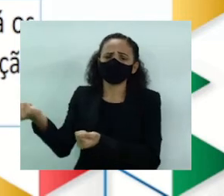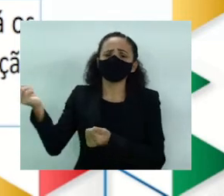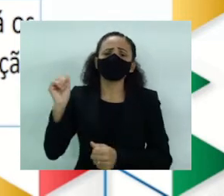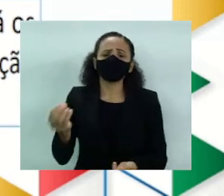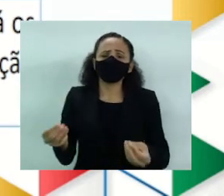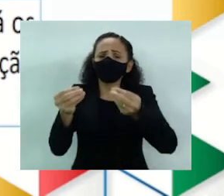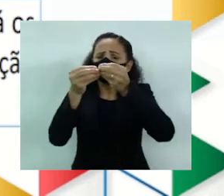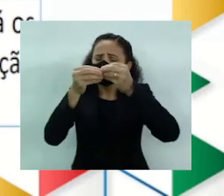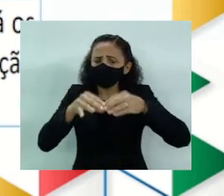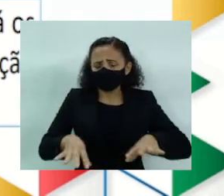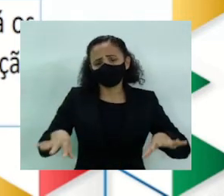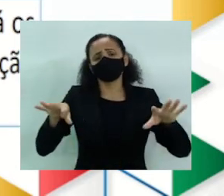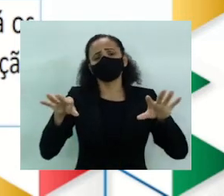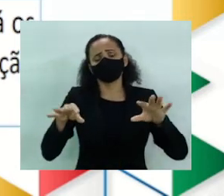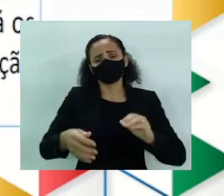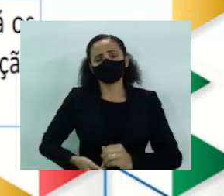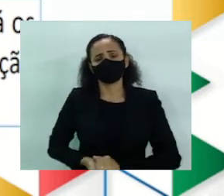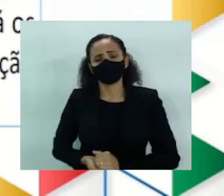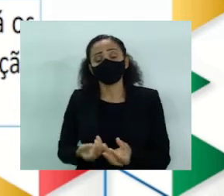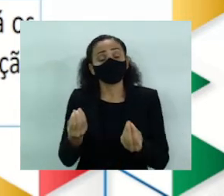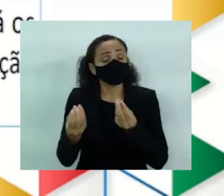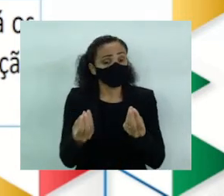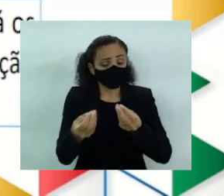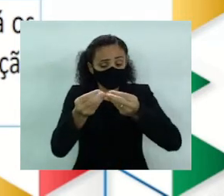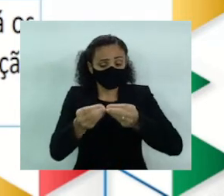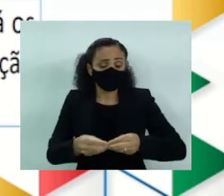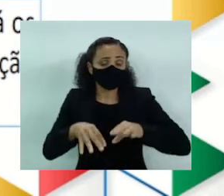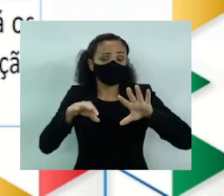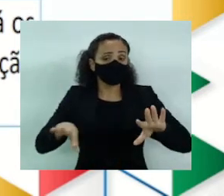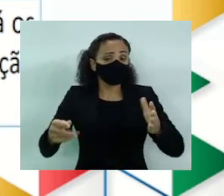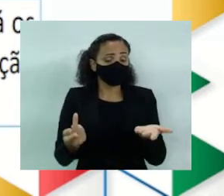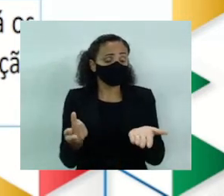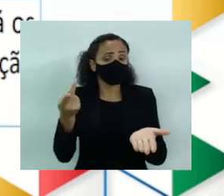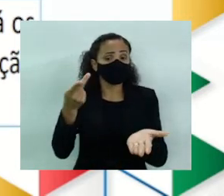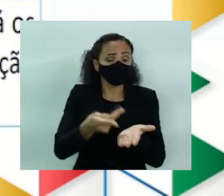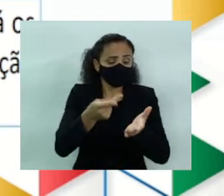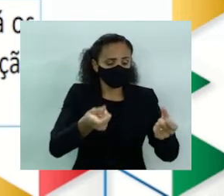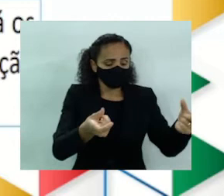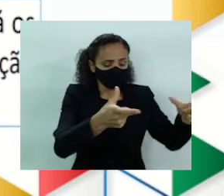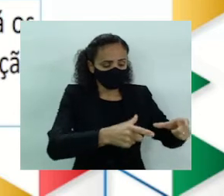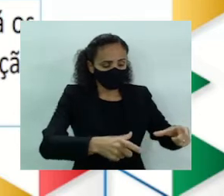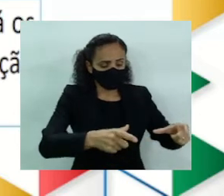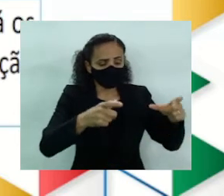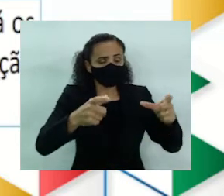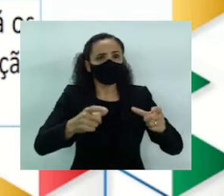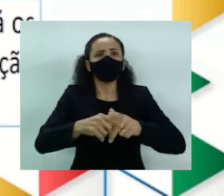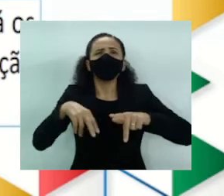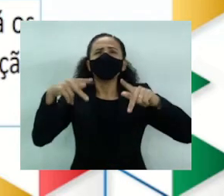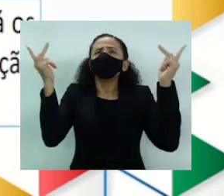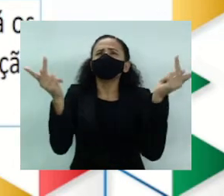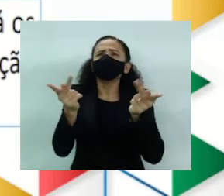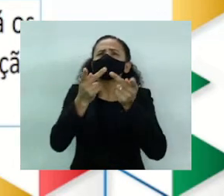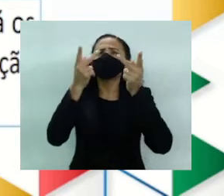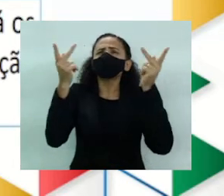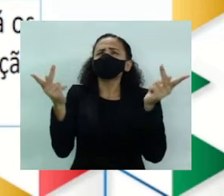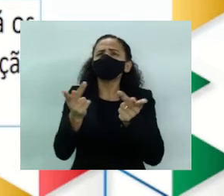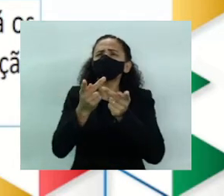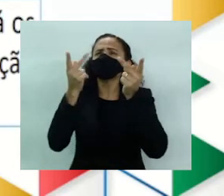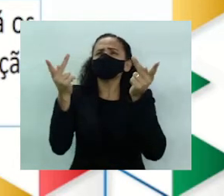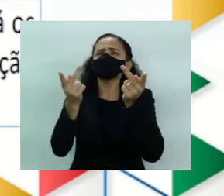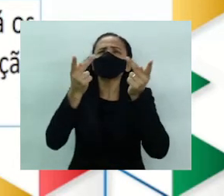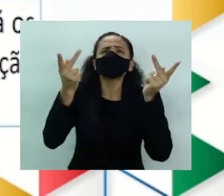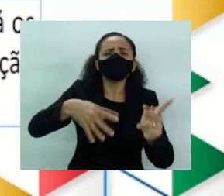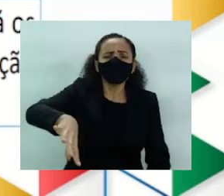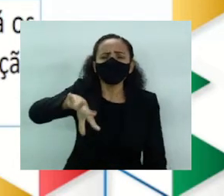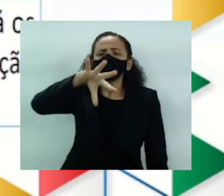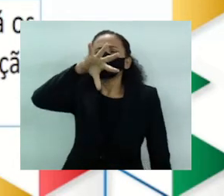estragos irreparáveis. Esses impactos podem ser locais, como a poluição urbana do ar, tá certo? A emissão de gases